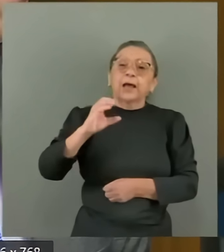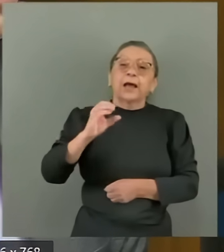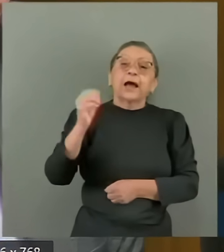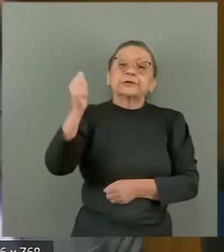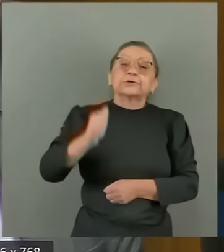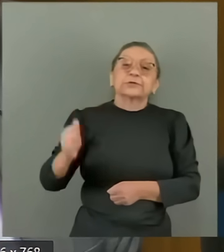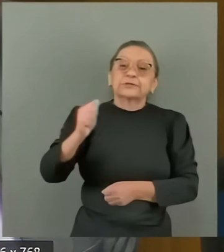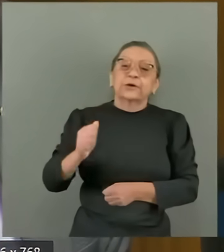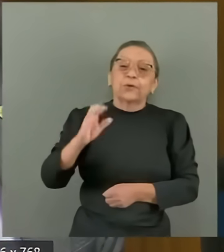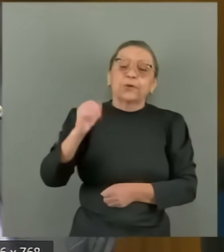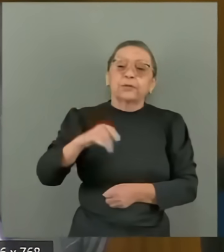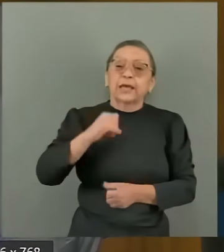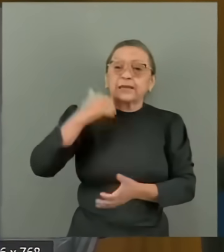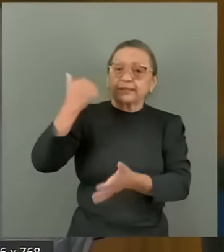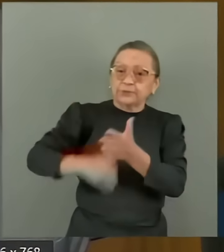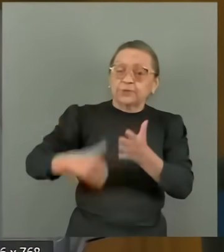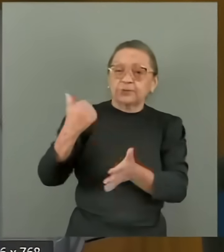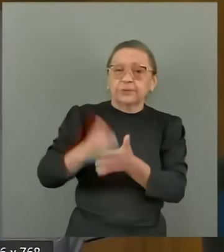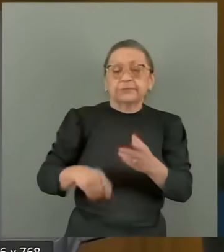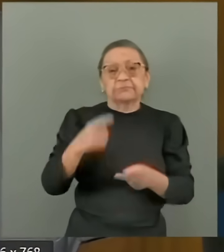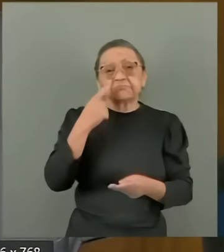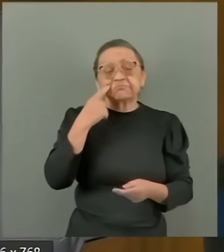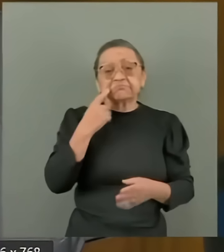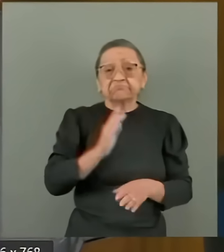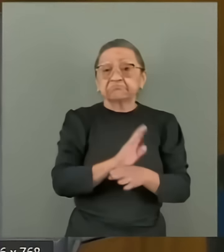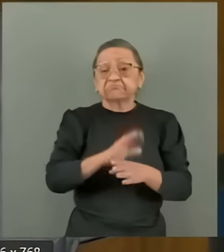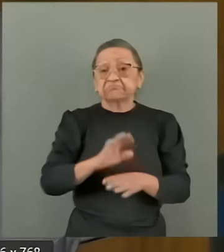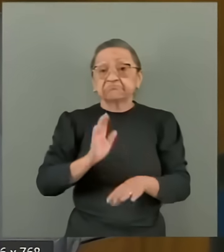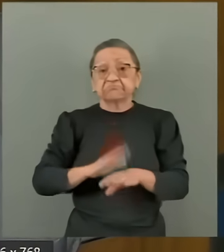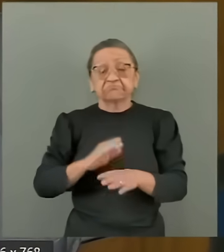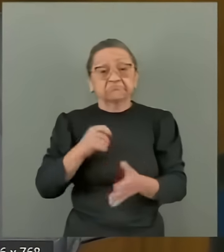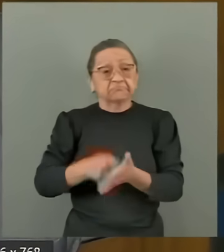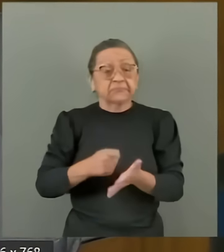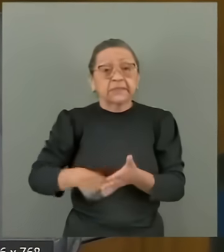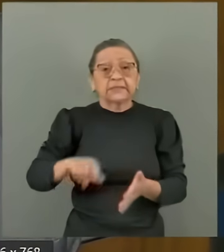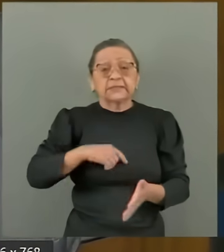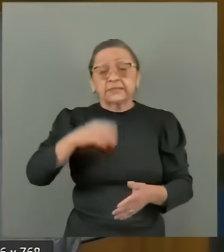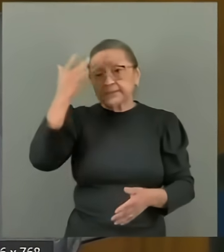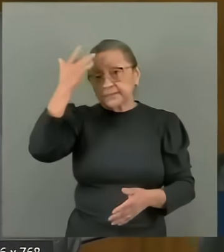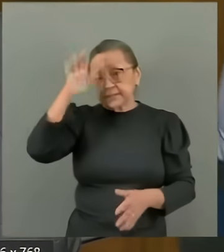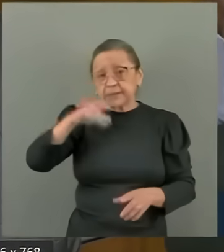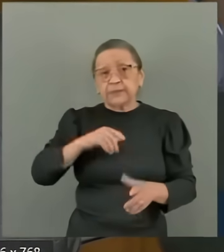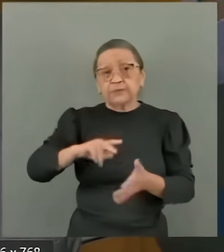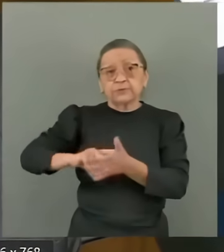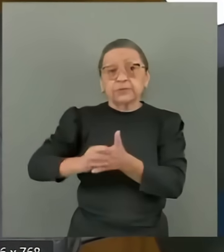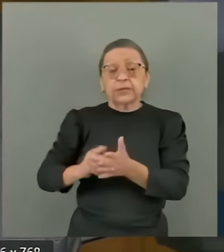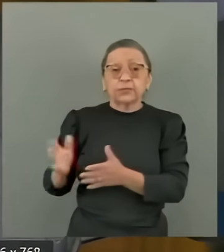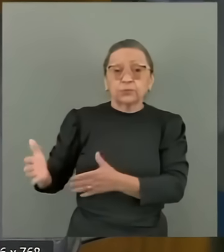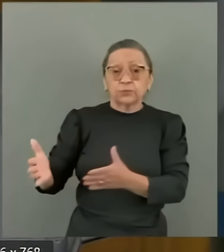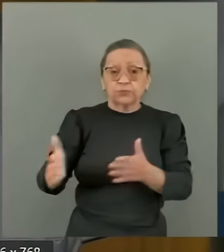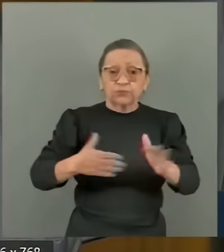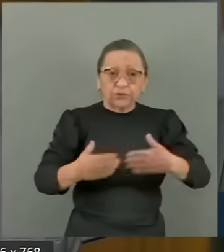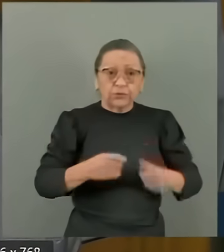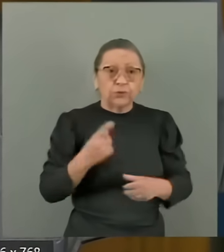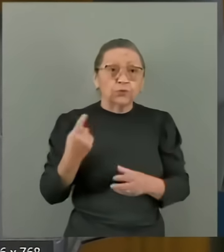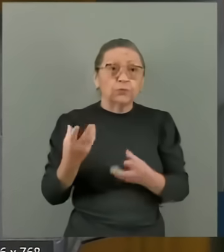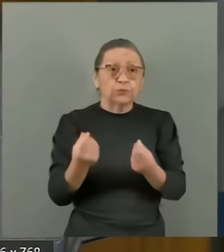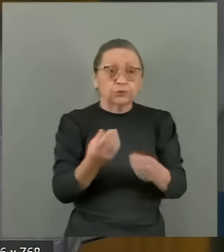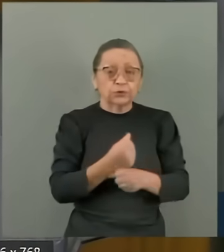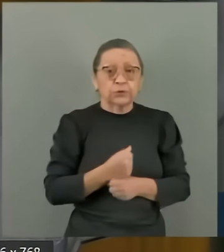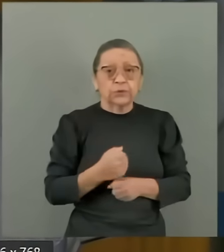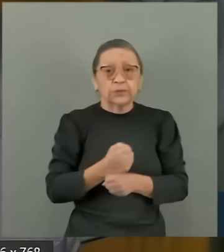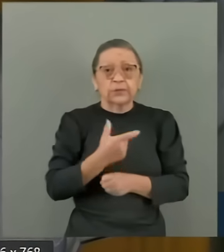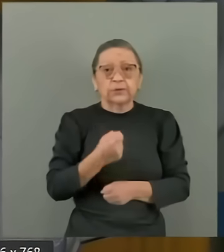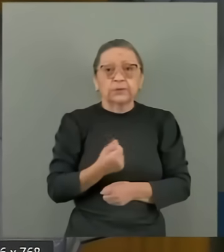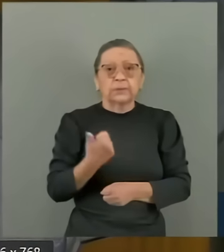Né? A contribuição compulsória de aposentados são descontados sem saber se sindicatos faturam milhões. Isso aqui é de 2010. Acho que